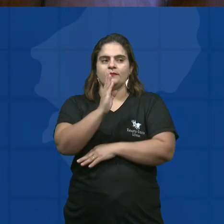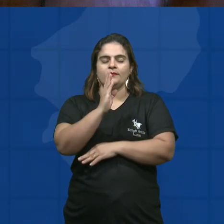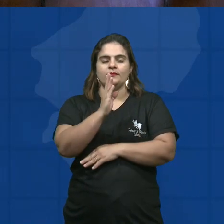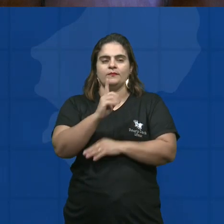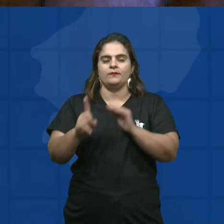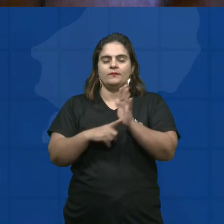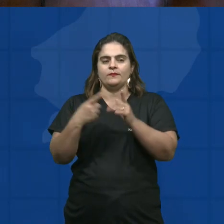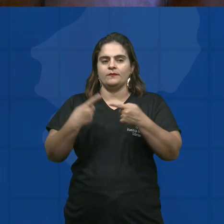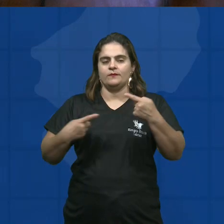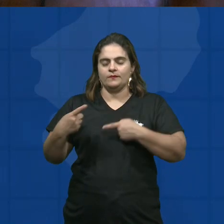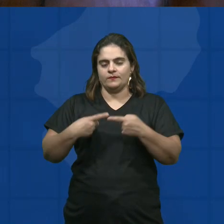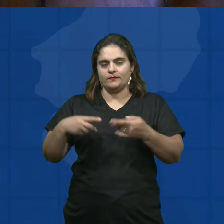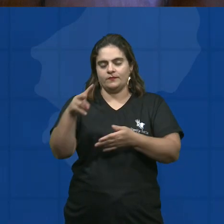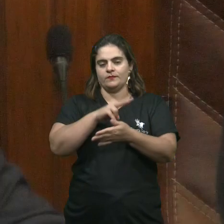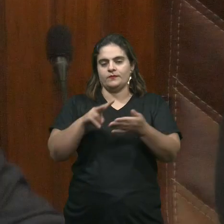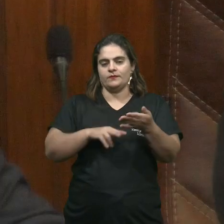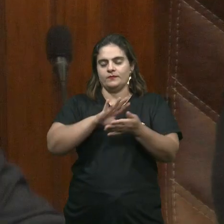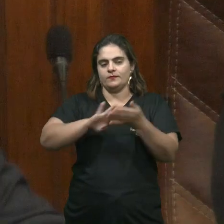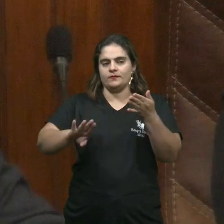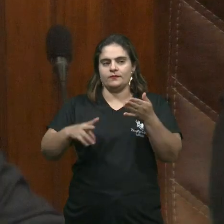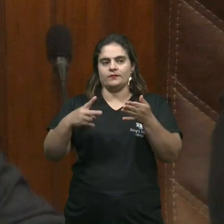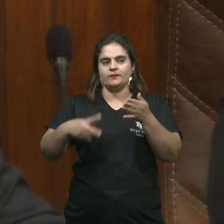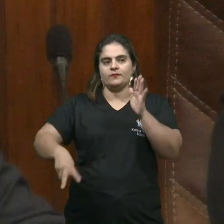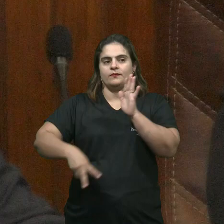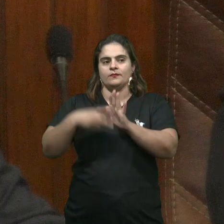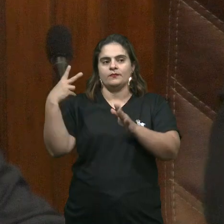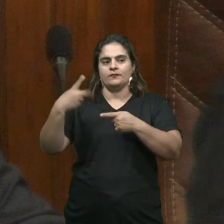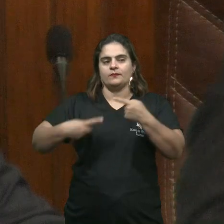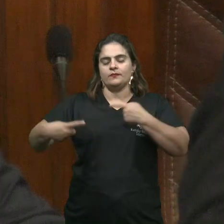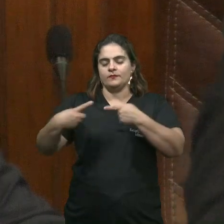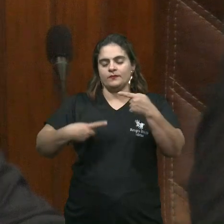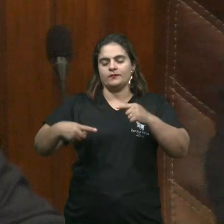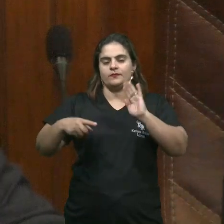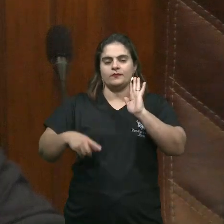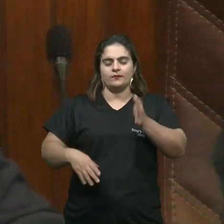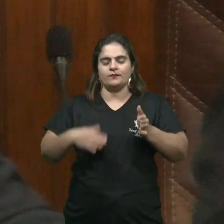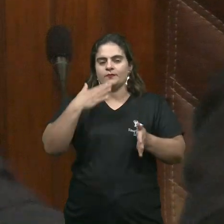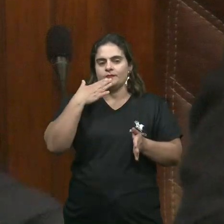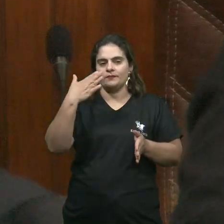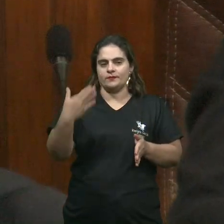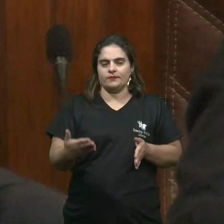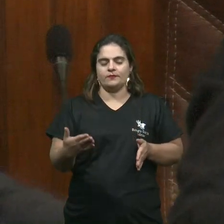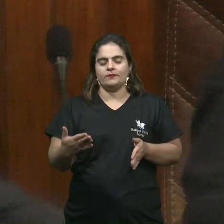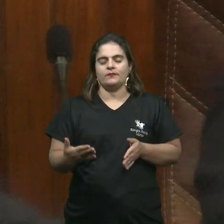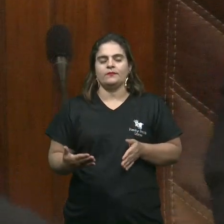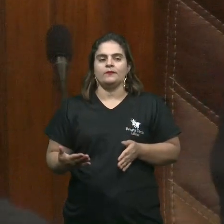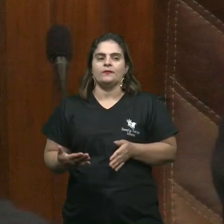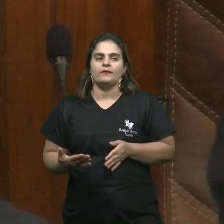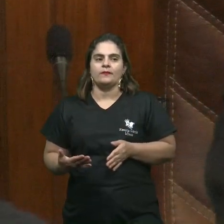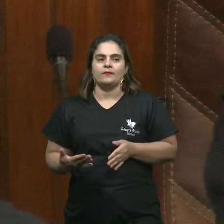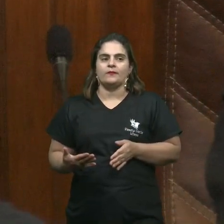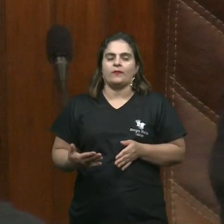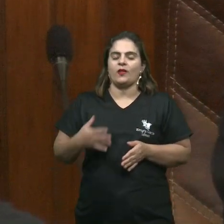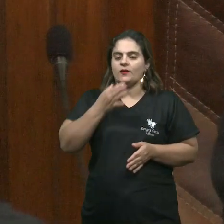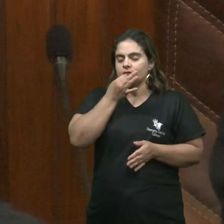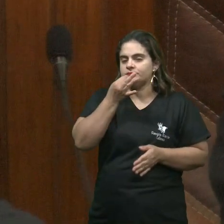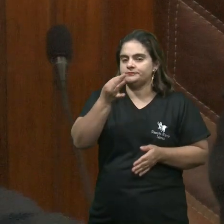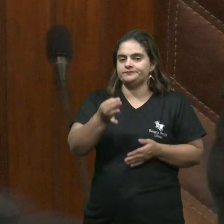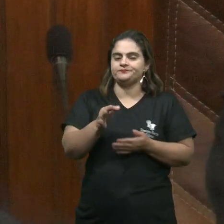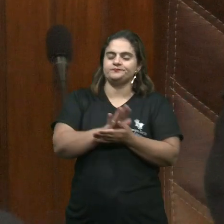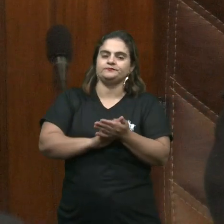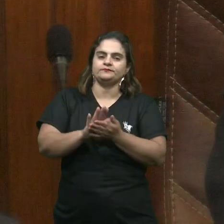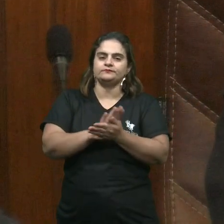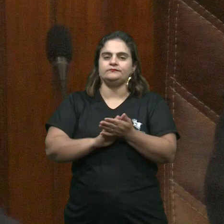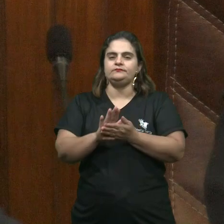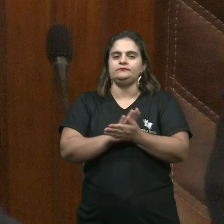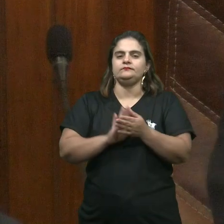aprovado pela discussão e dispensado, está em segunda discussão. Conforme requerido, que é aprovado pelo plenário, não havendo vereadores inscritos, está em